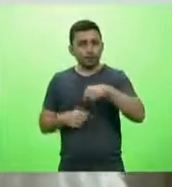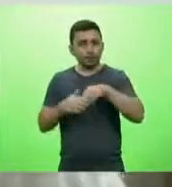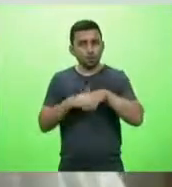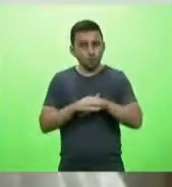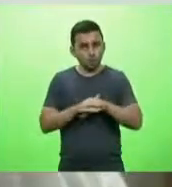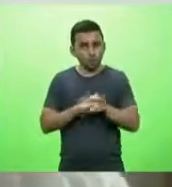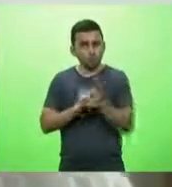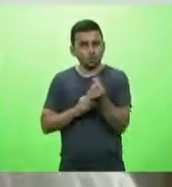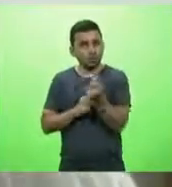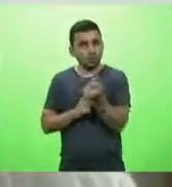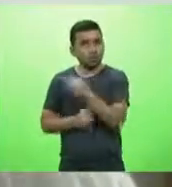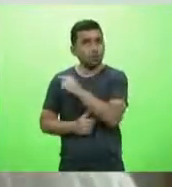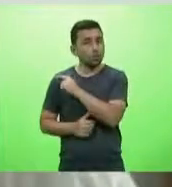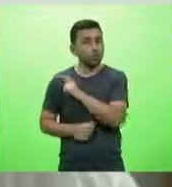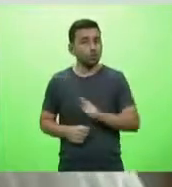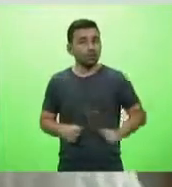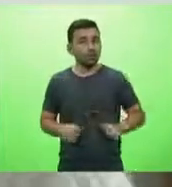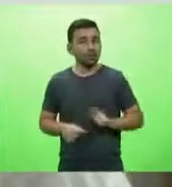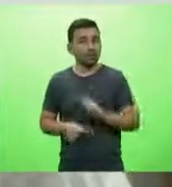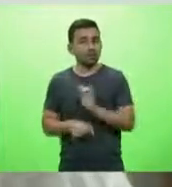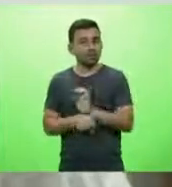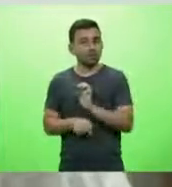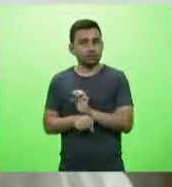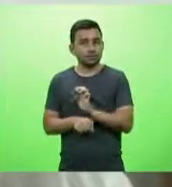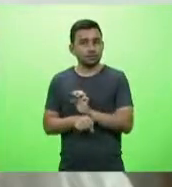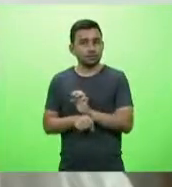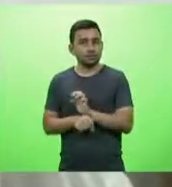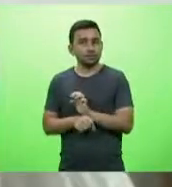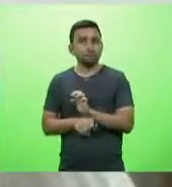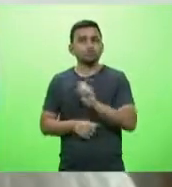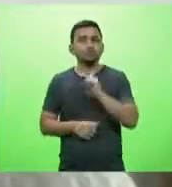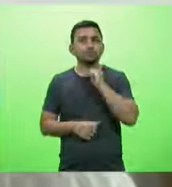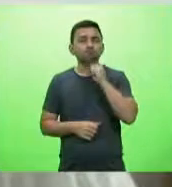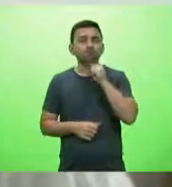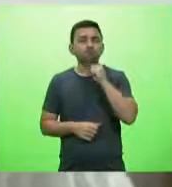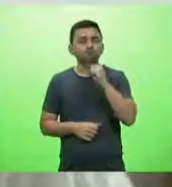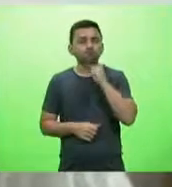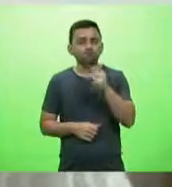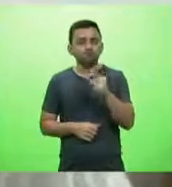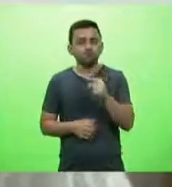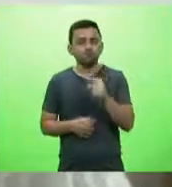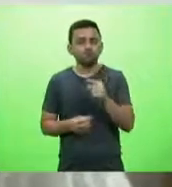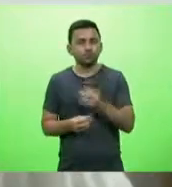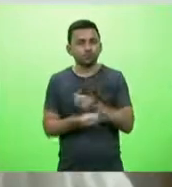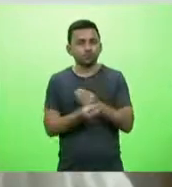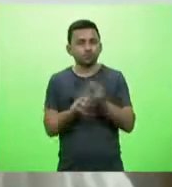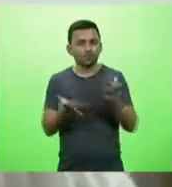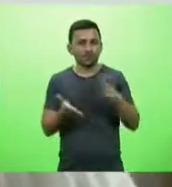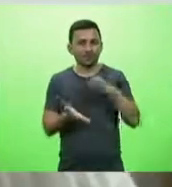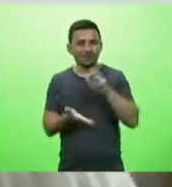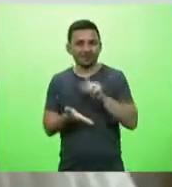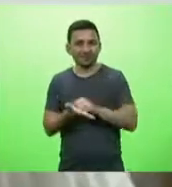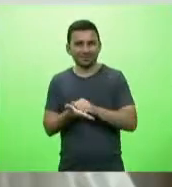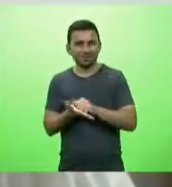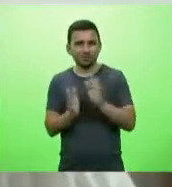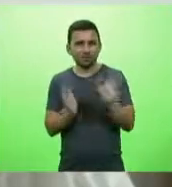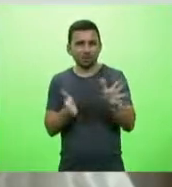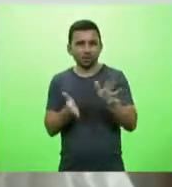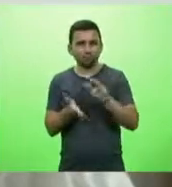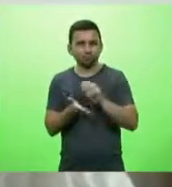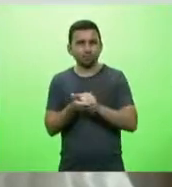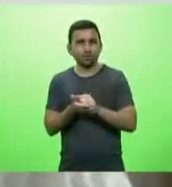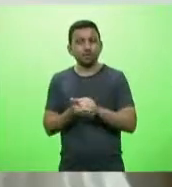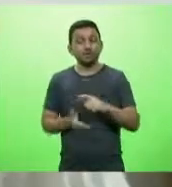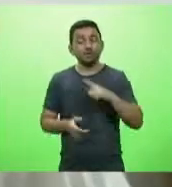né, do Estado, porque não foi possível viabilizar pelos cadastros feitos, nós